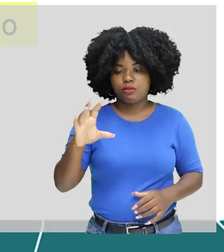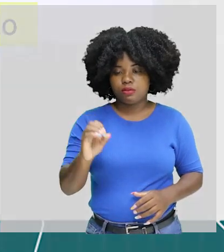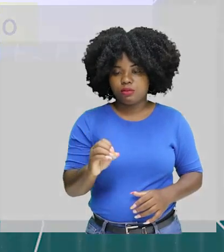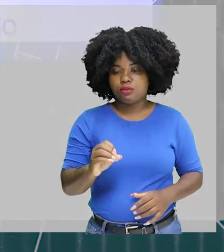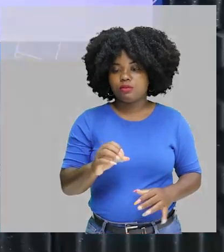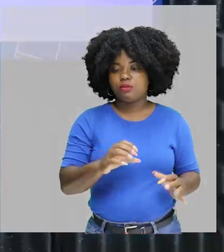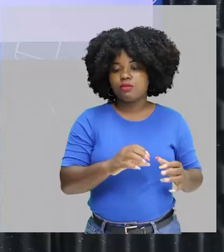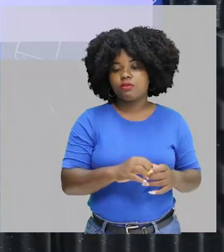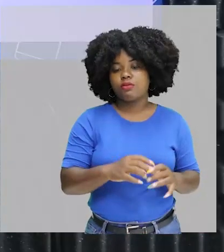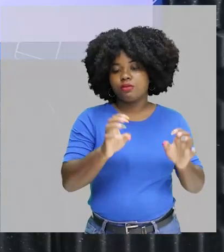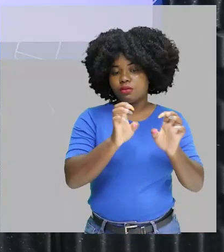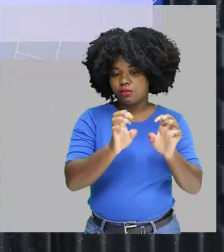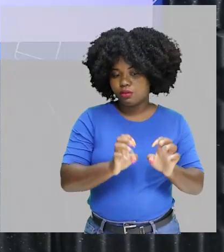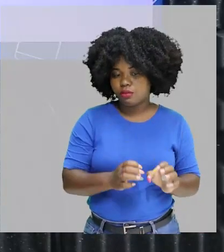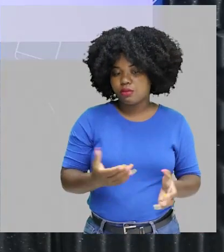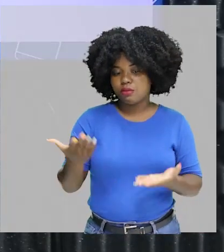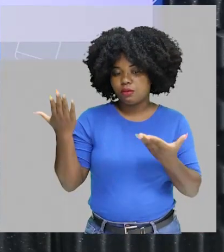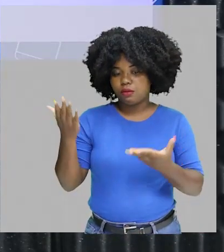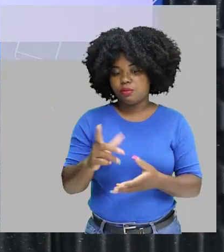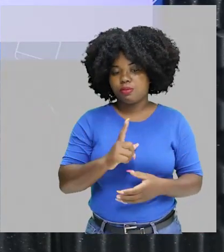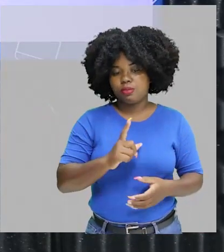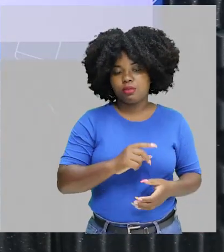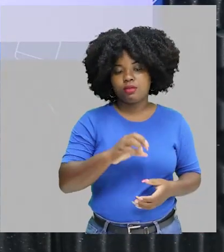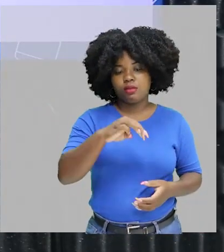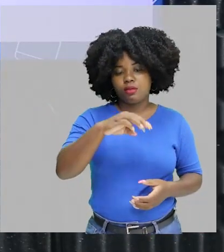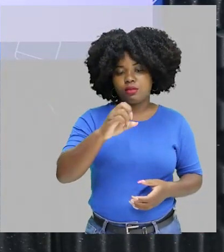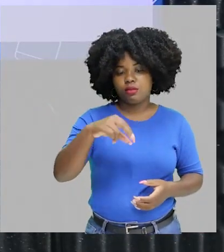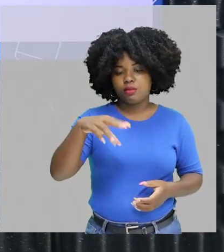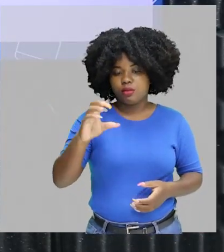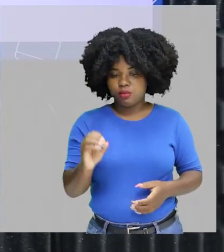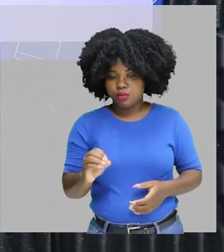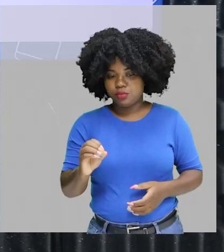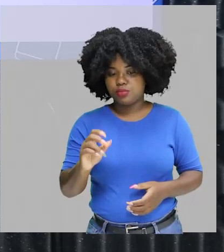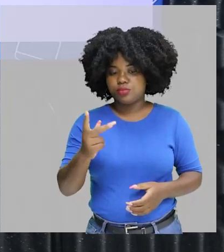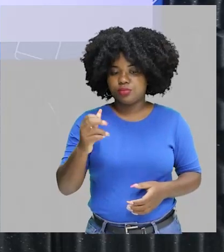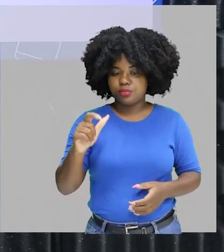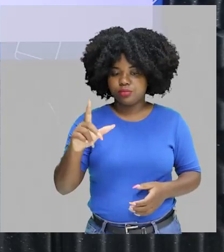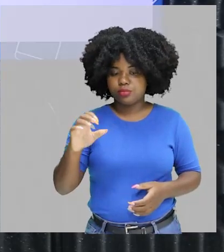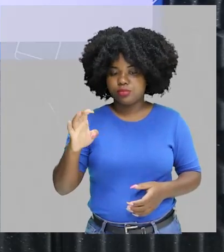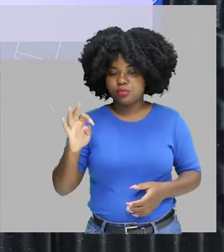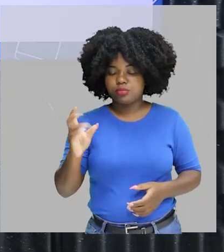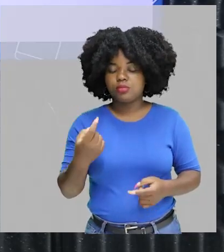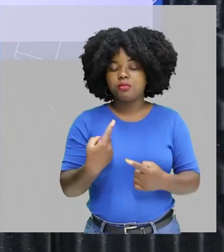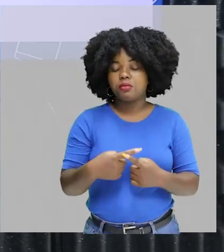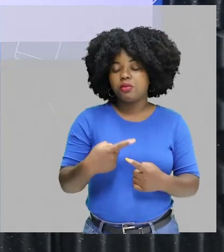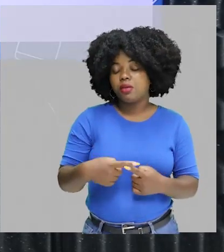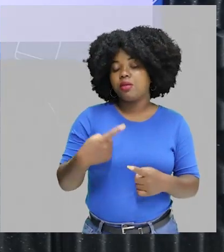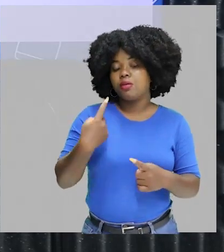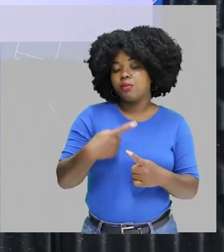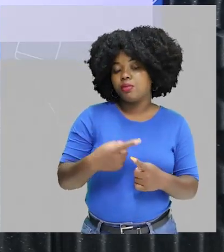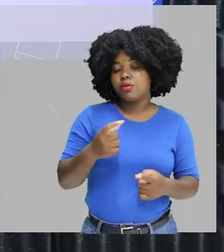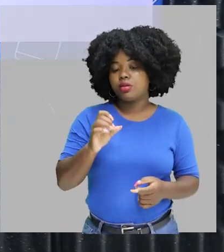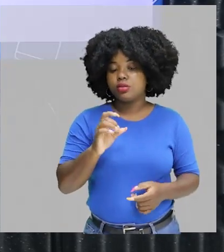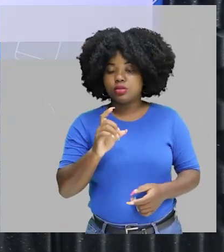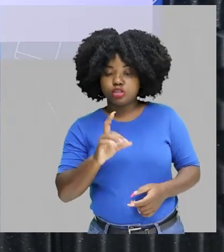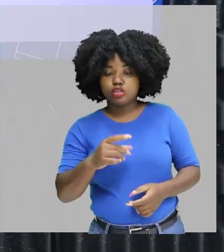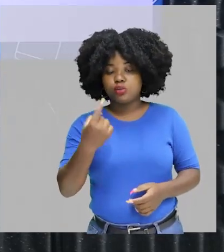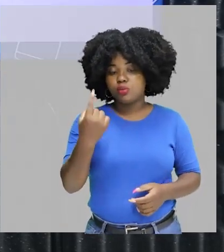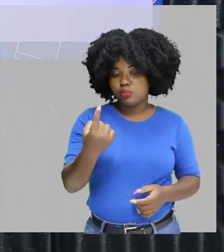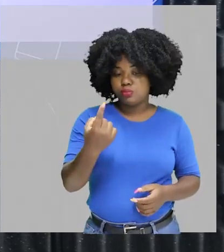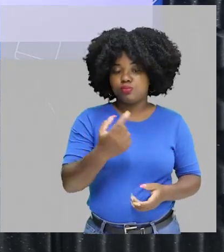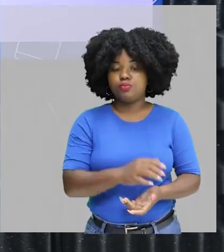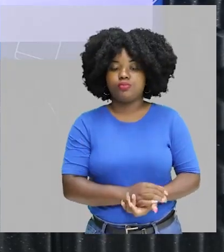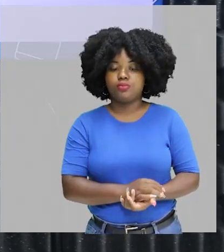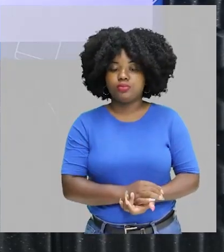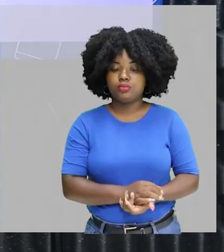cadeia carbônica. Aí eu vou ter um monoaleto, certo? Por que monoaleto? Porque nós vamos ter apenas um